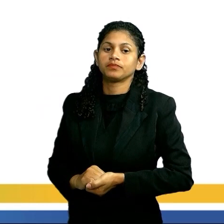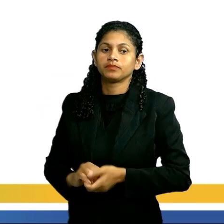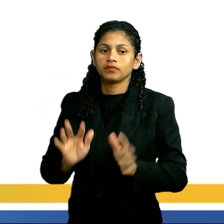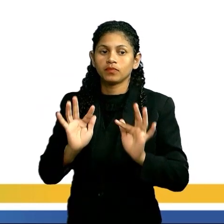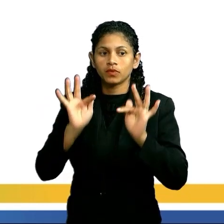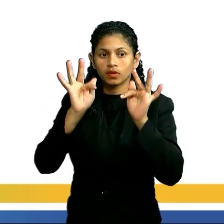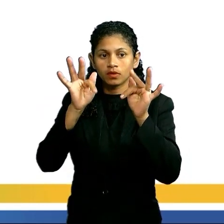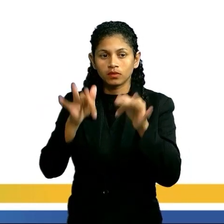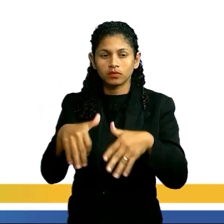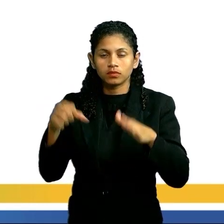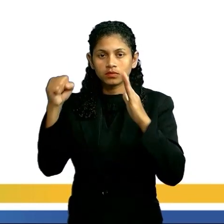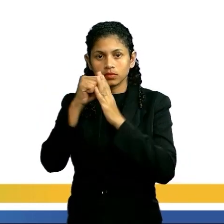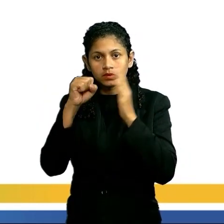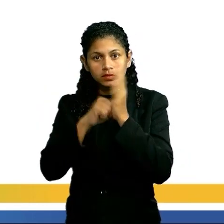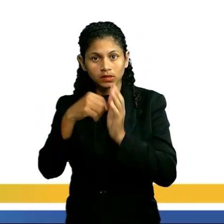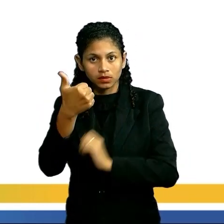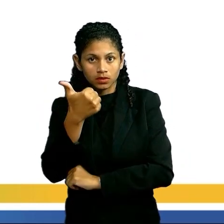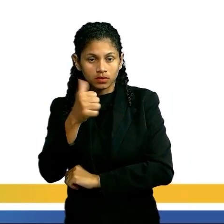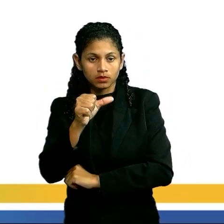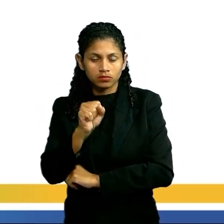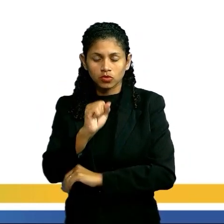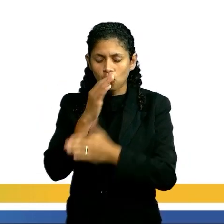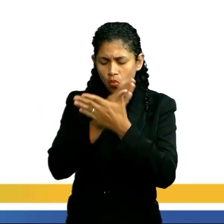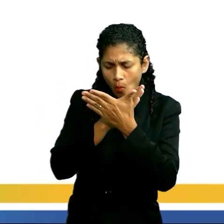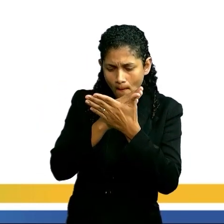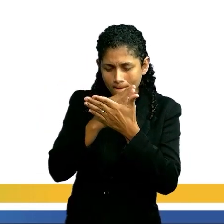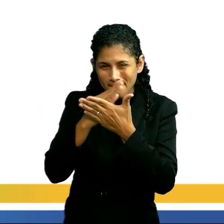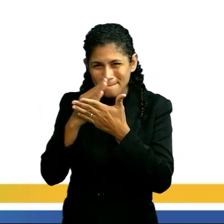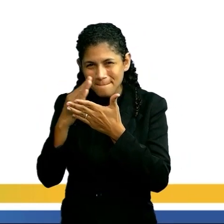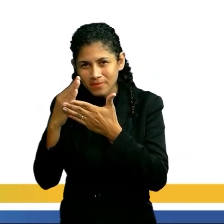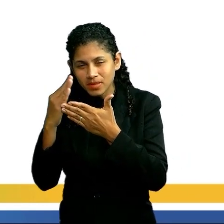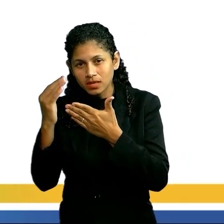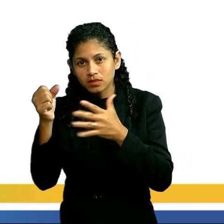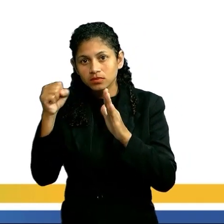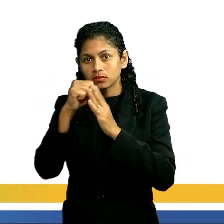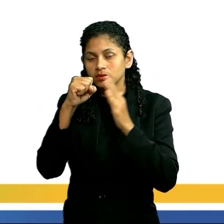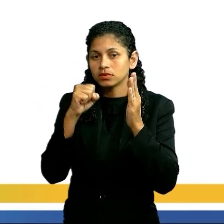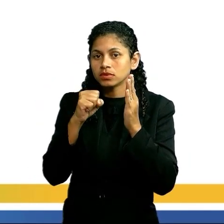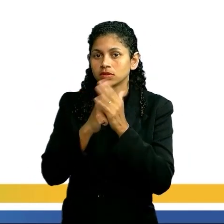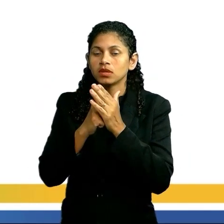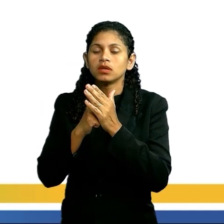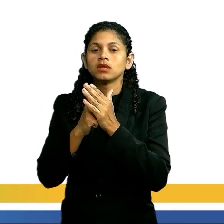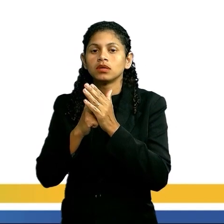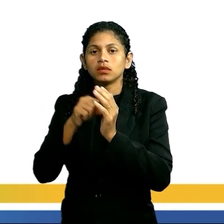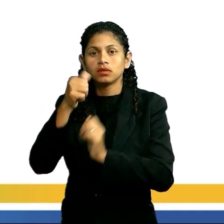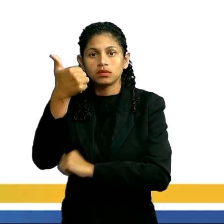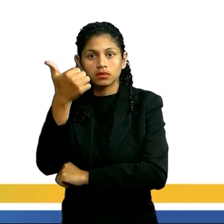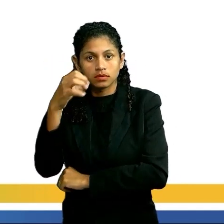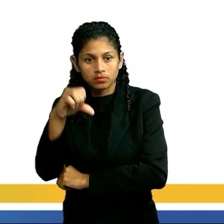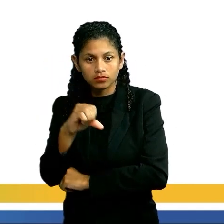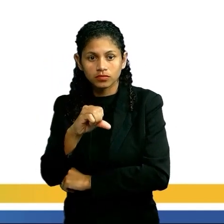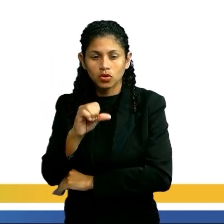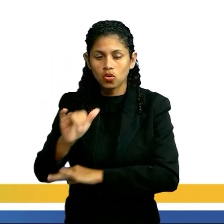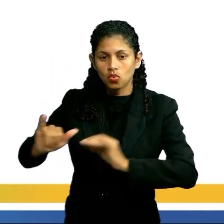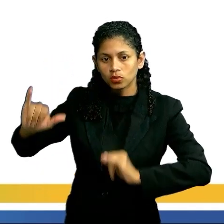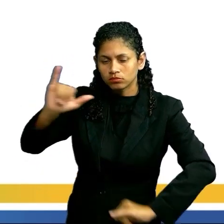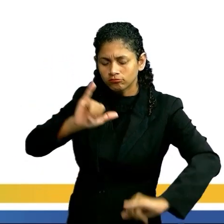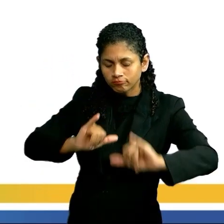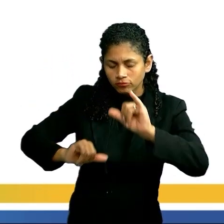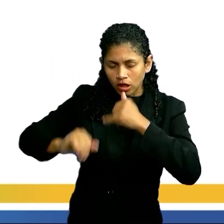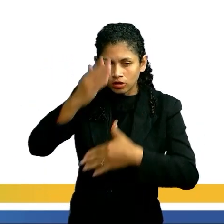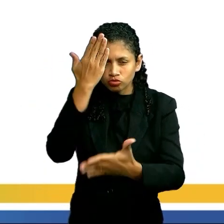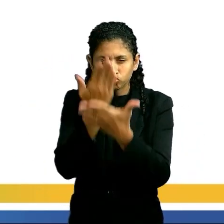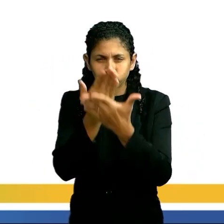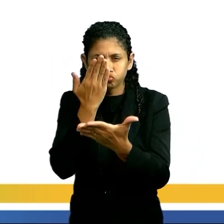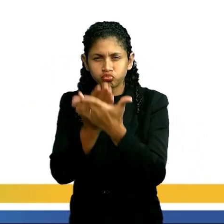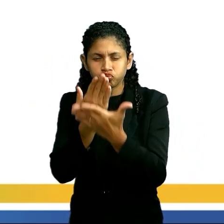final do século XVIII e início do século XIX, os químicos passaram a se dedicar ao estudo